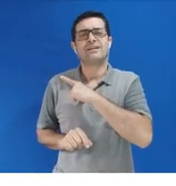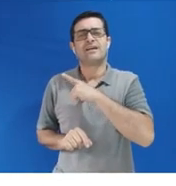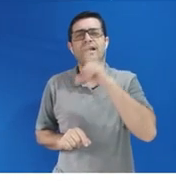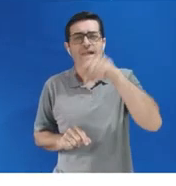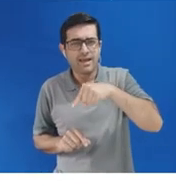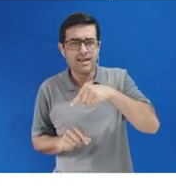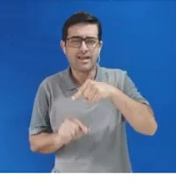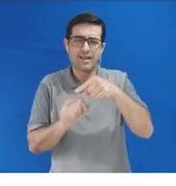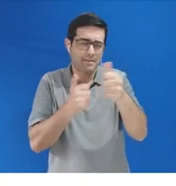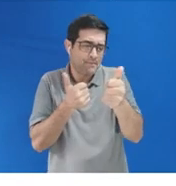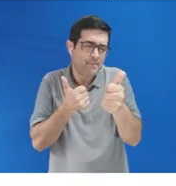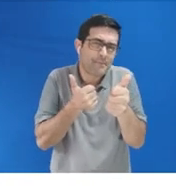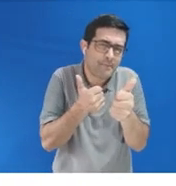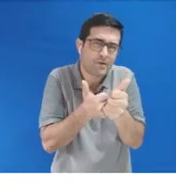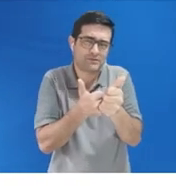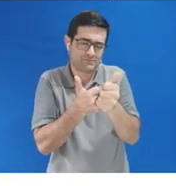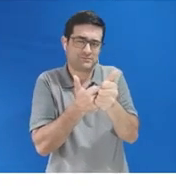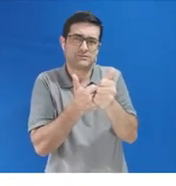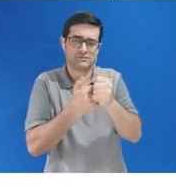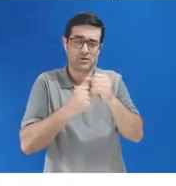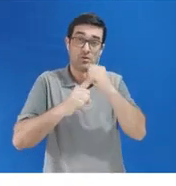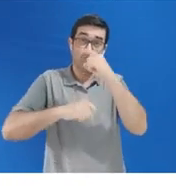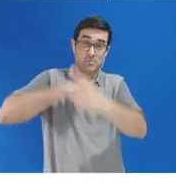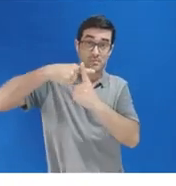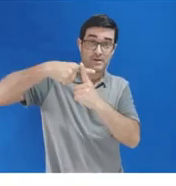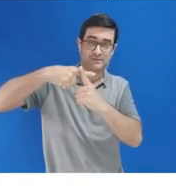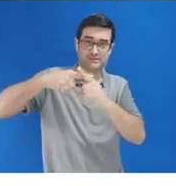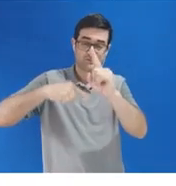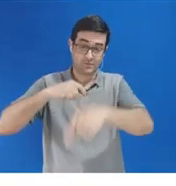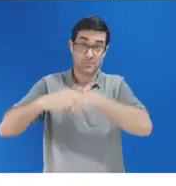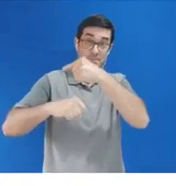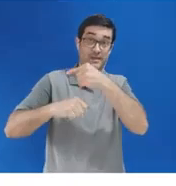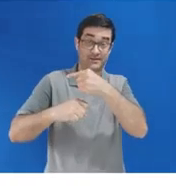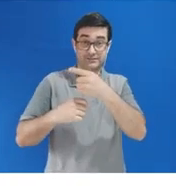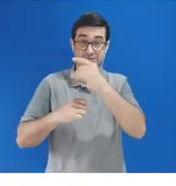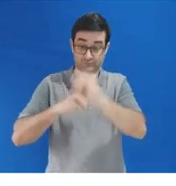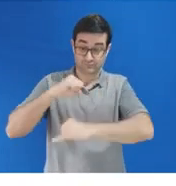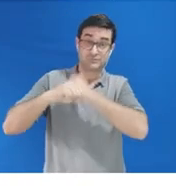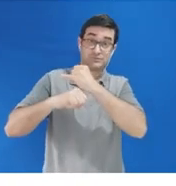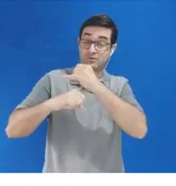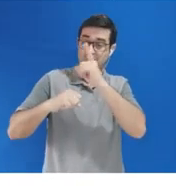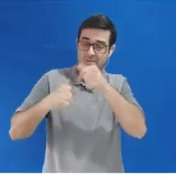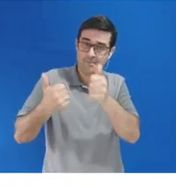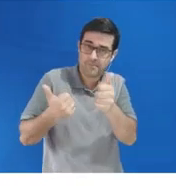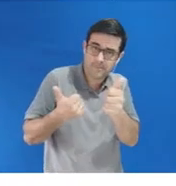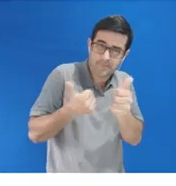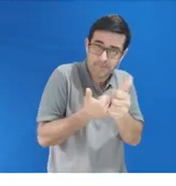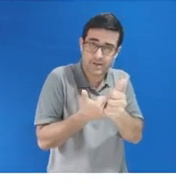em consideração que a proximidade entre o cátion e o ânion, quanto mais